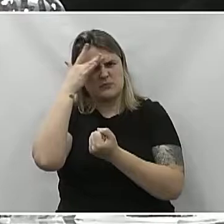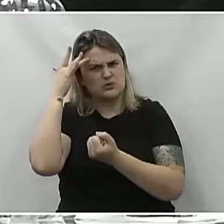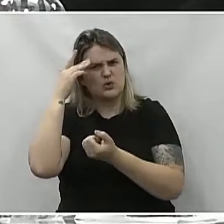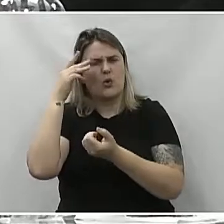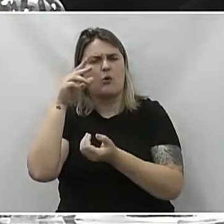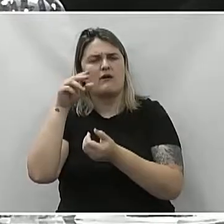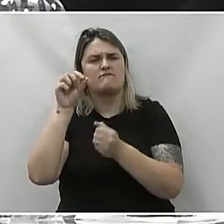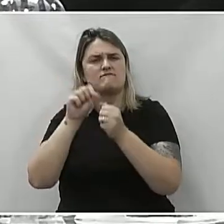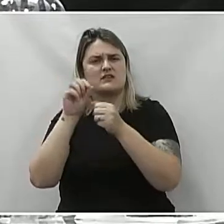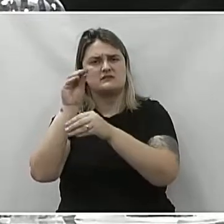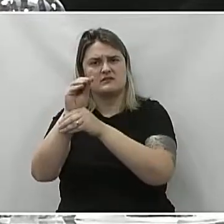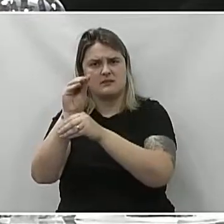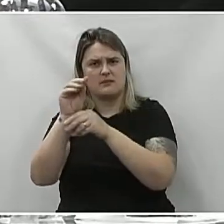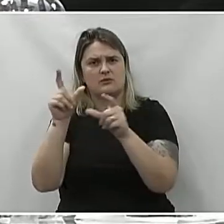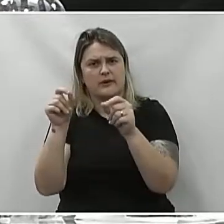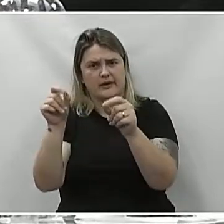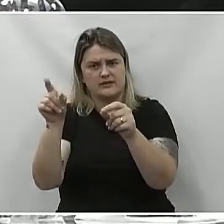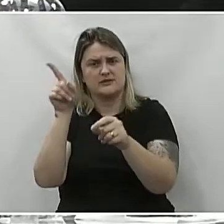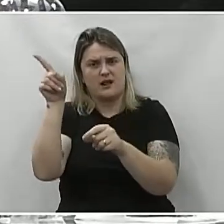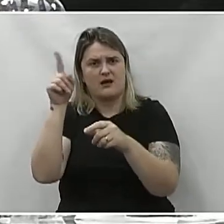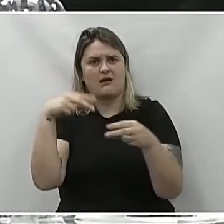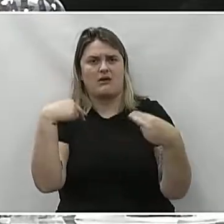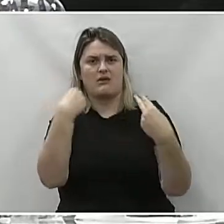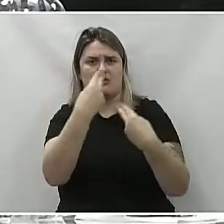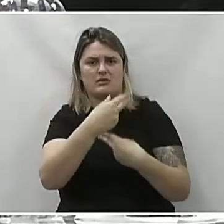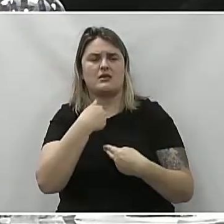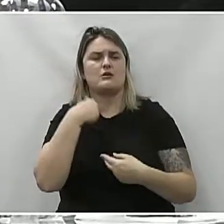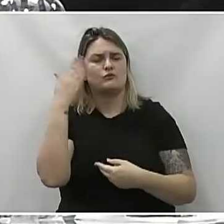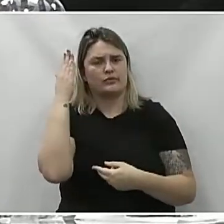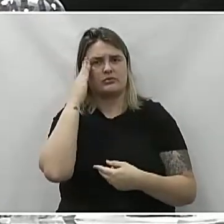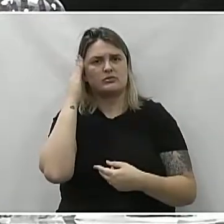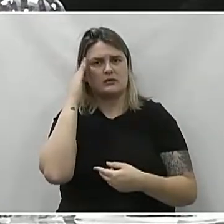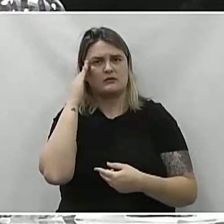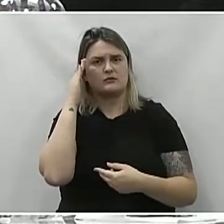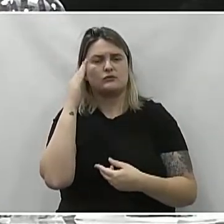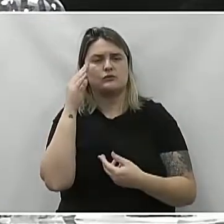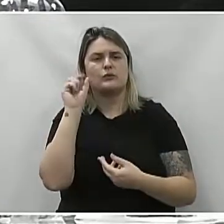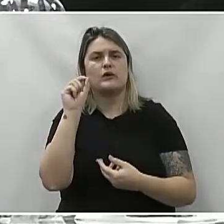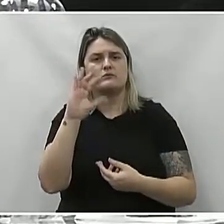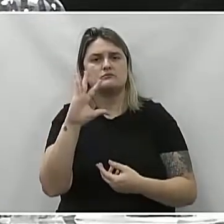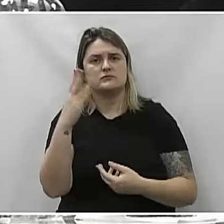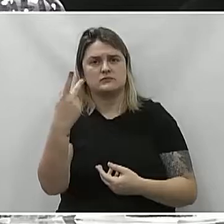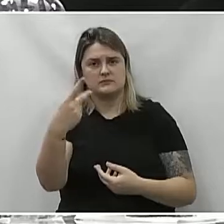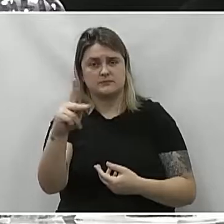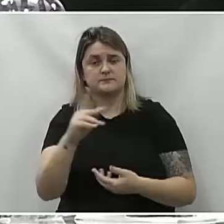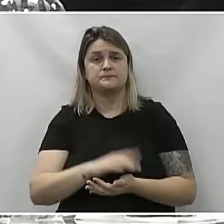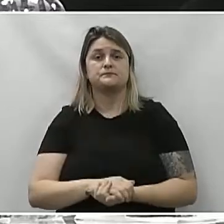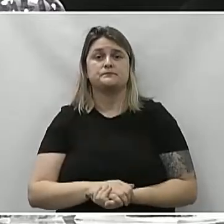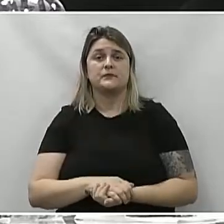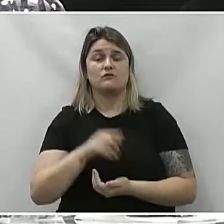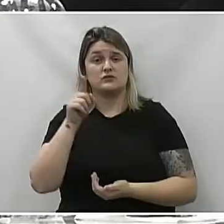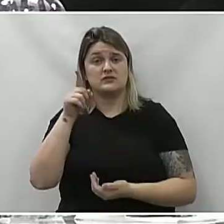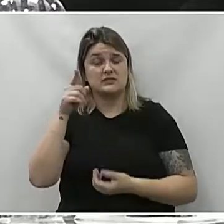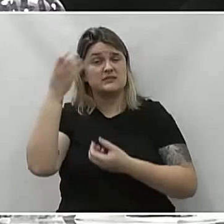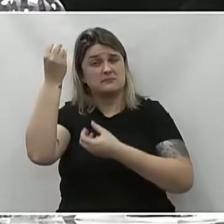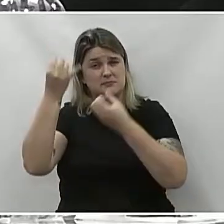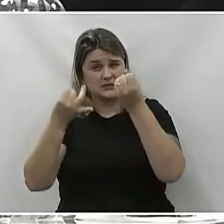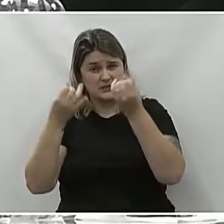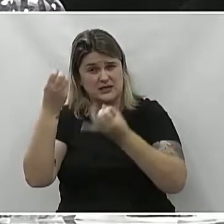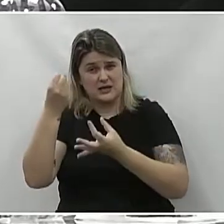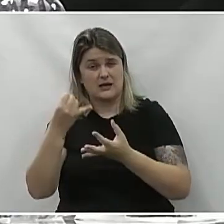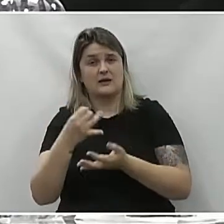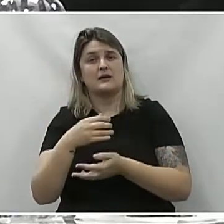Rede Feminina de Combate ao Câncer, eu entendo muito como você colocou. Você hoje veio fazer um relato de uma